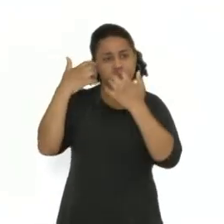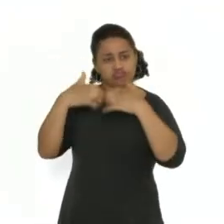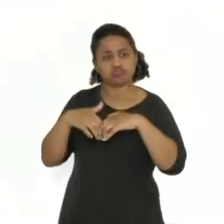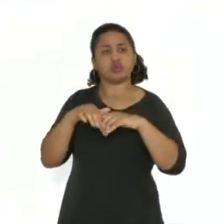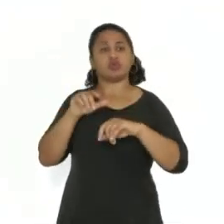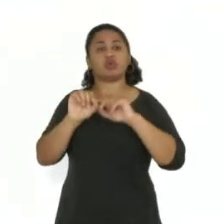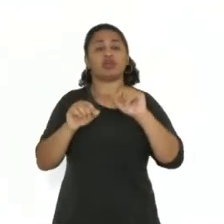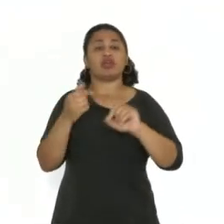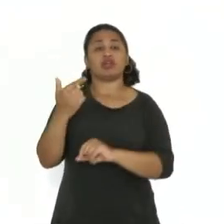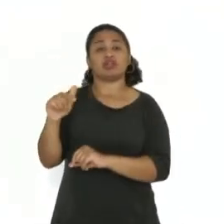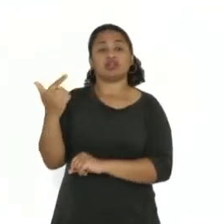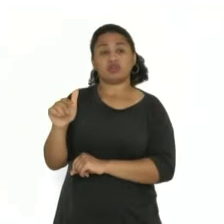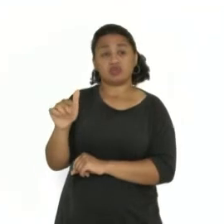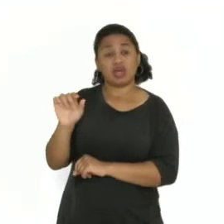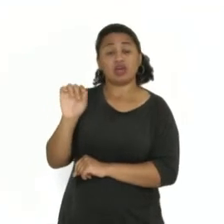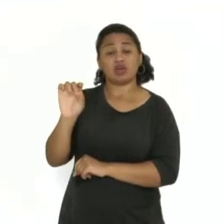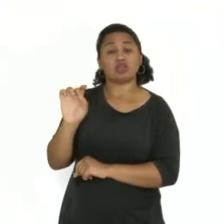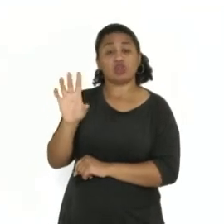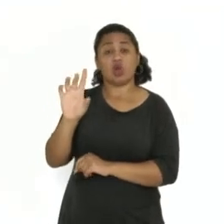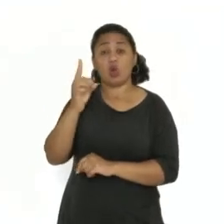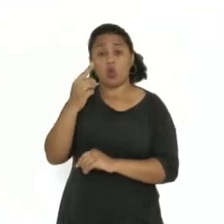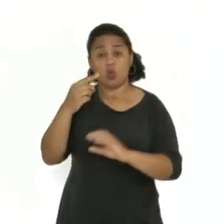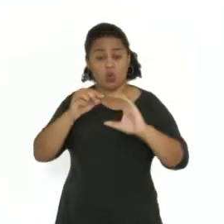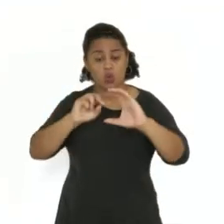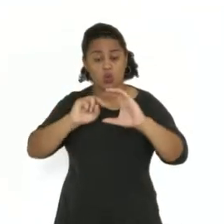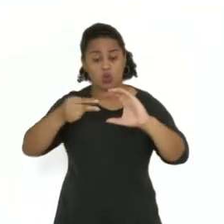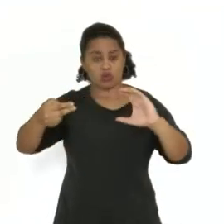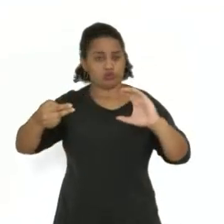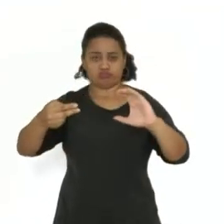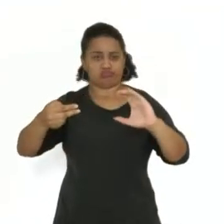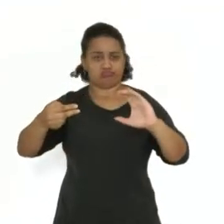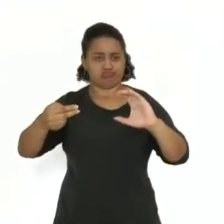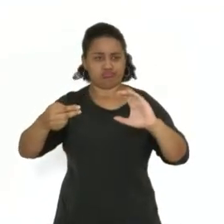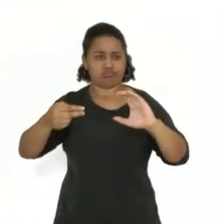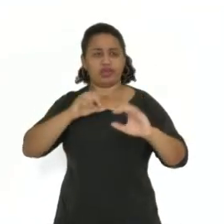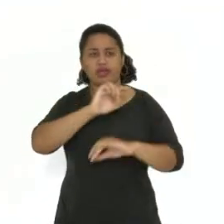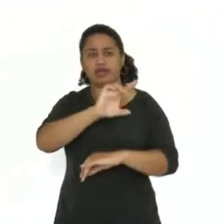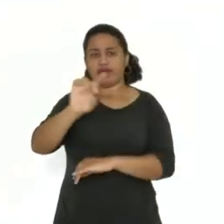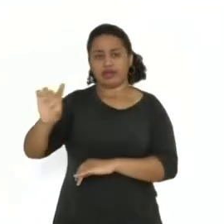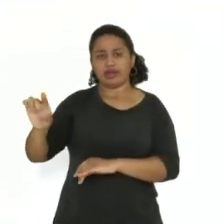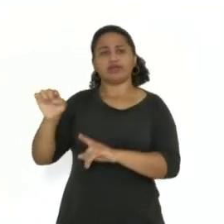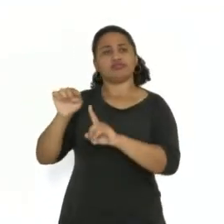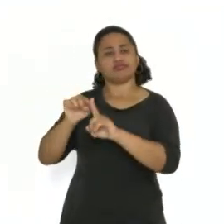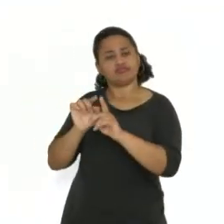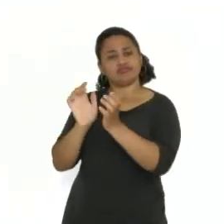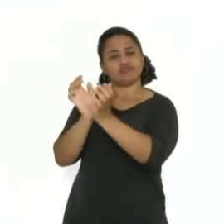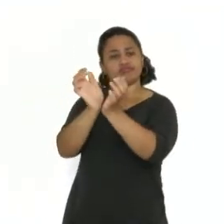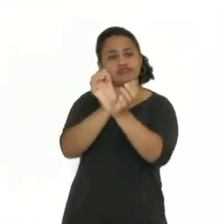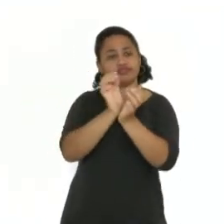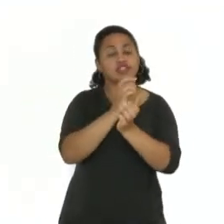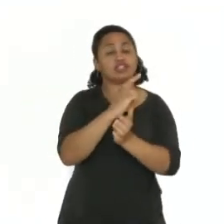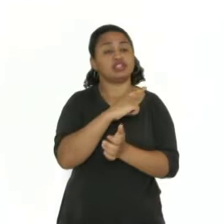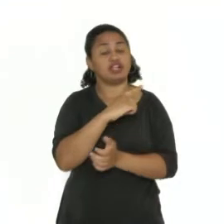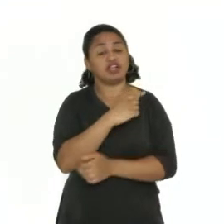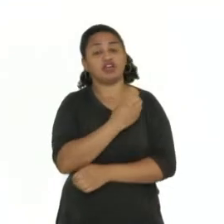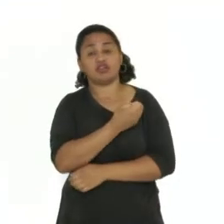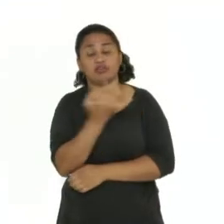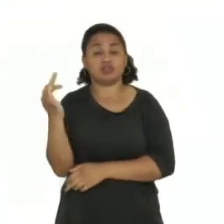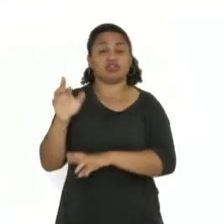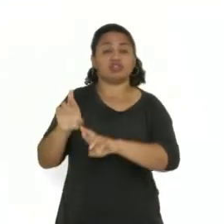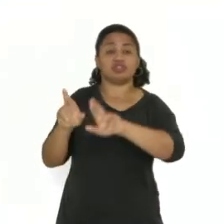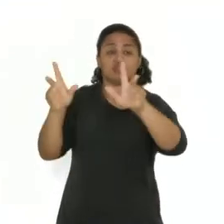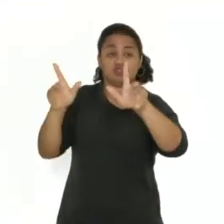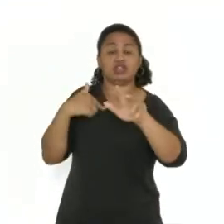está presente em apenas um cromossomo. Em cada espécie, há um número diferente dessas